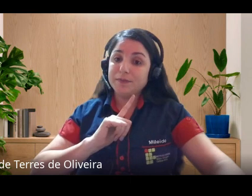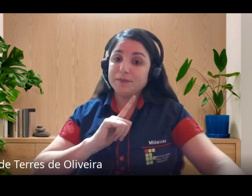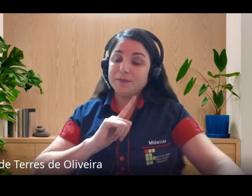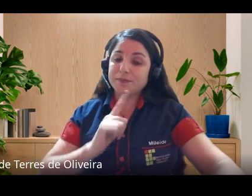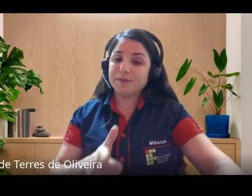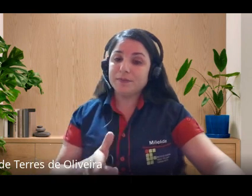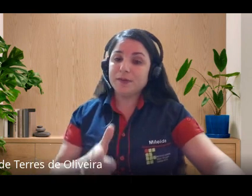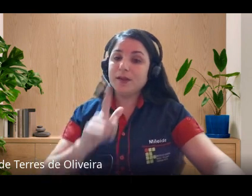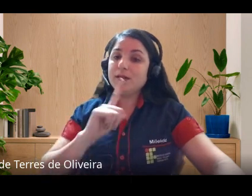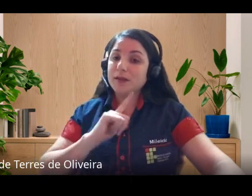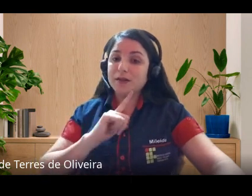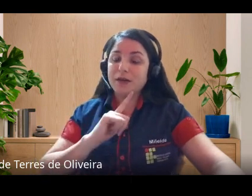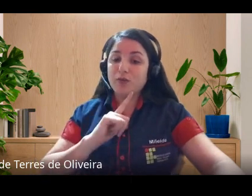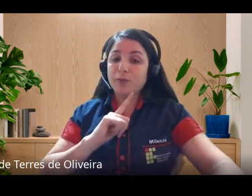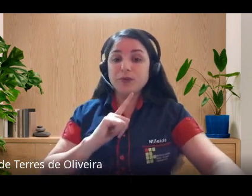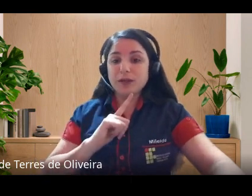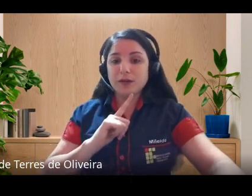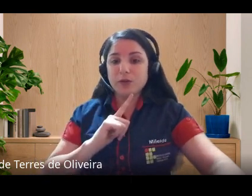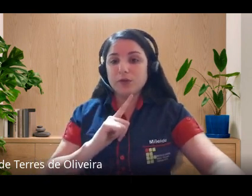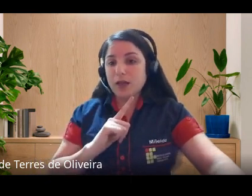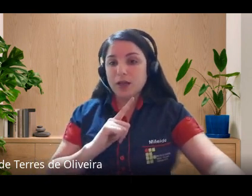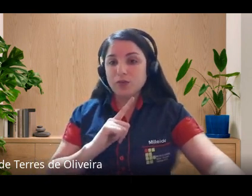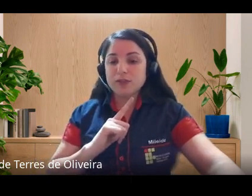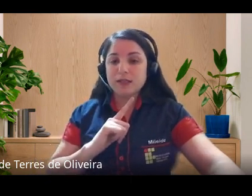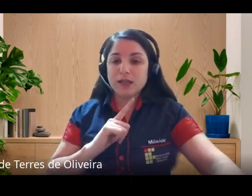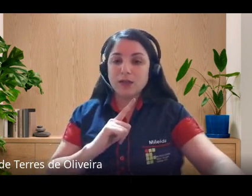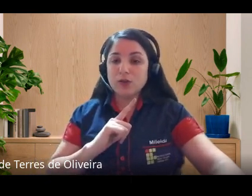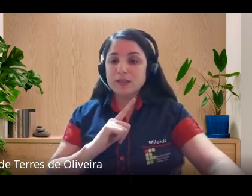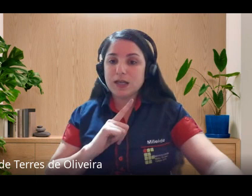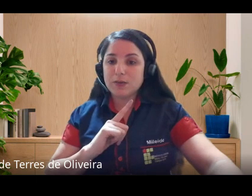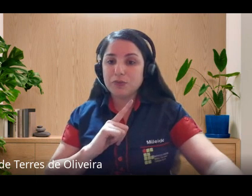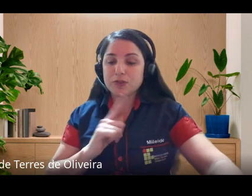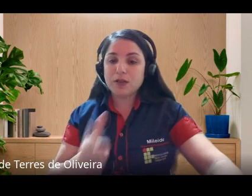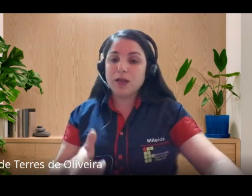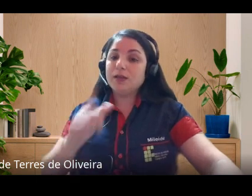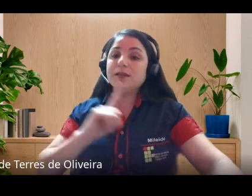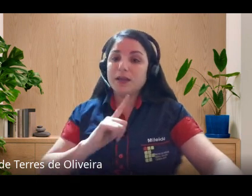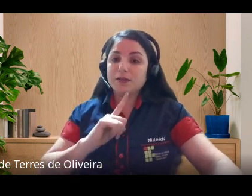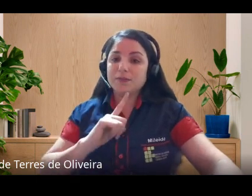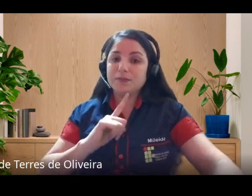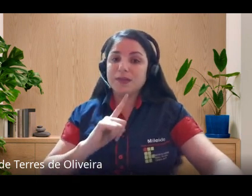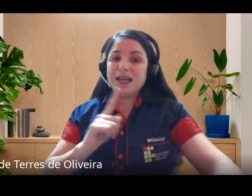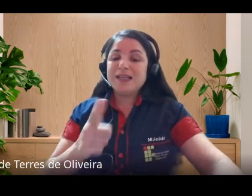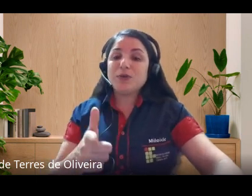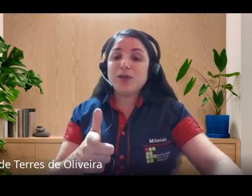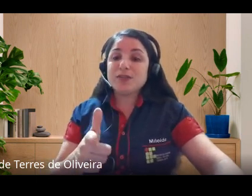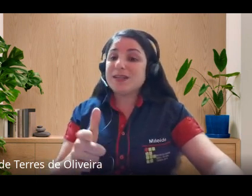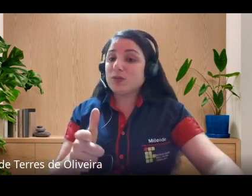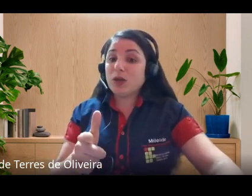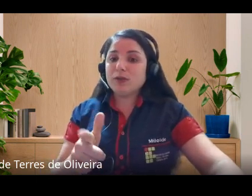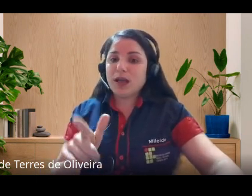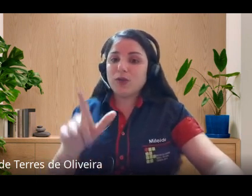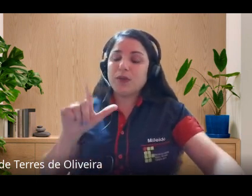Ter. Ter é o verbo ter. Eu tenho, você tem, nós temos. Ter. Se eu quero